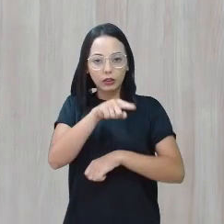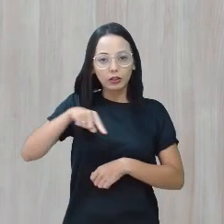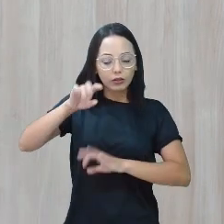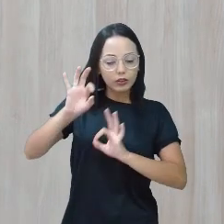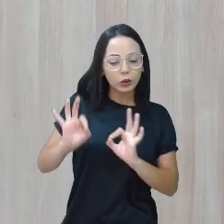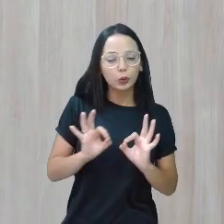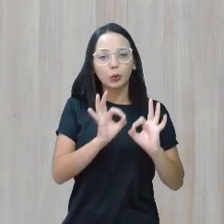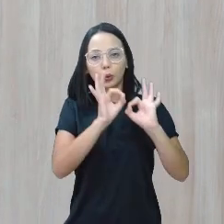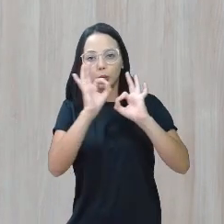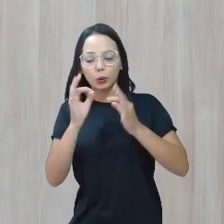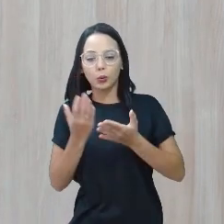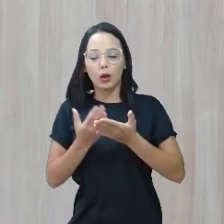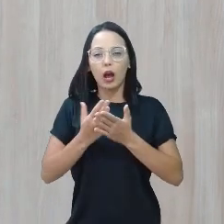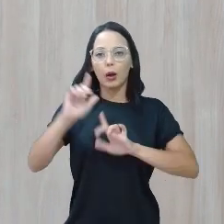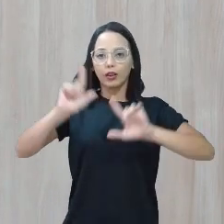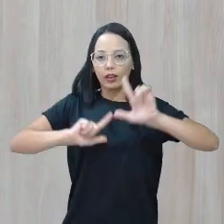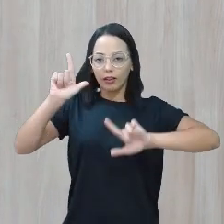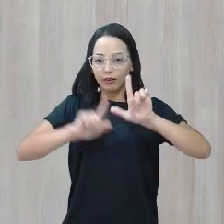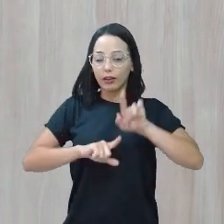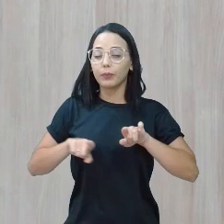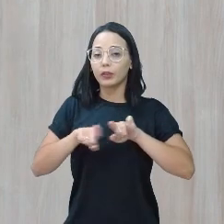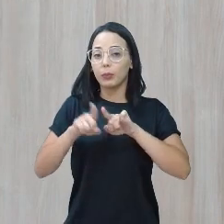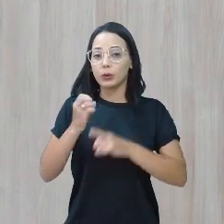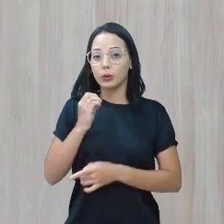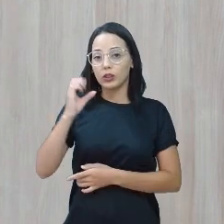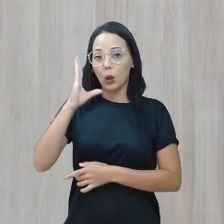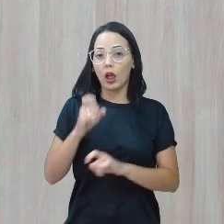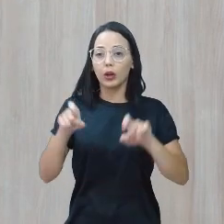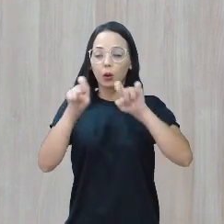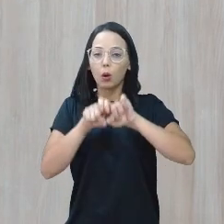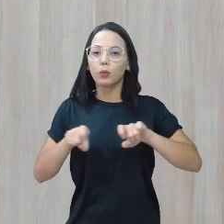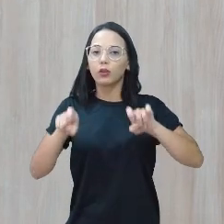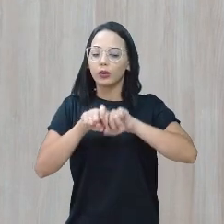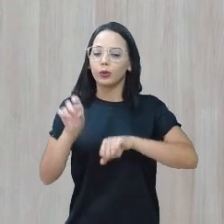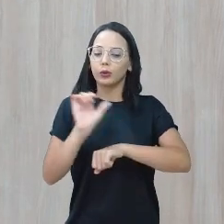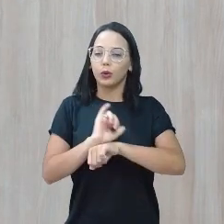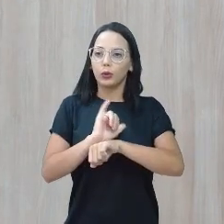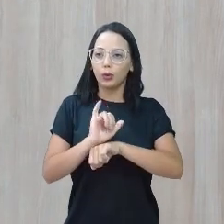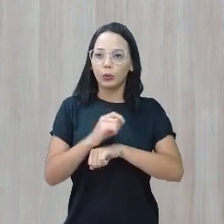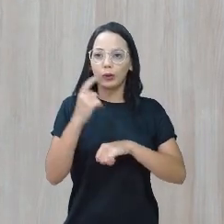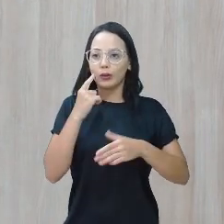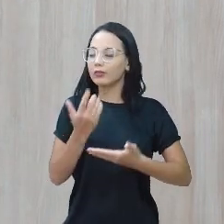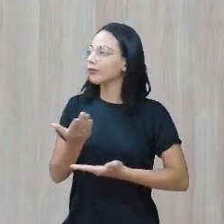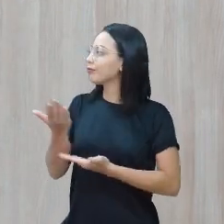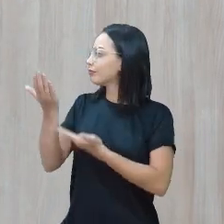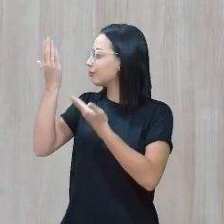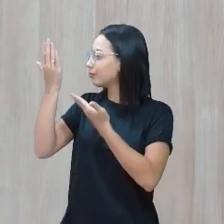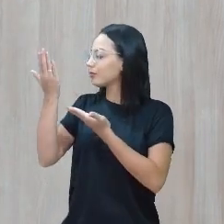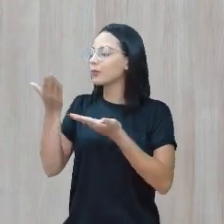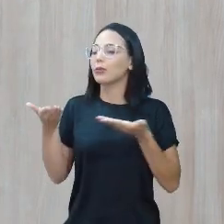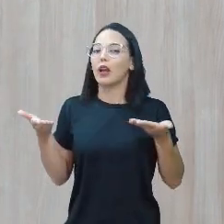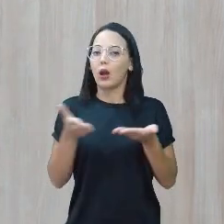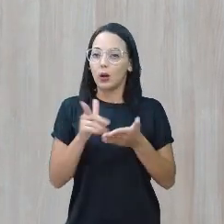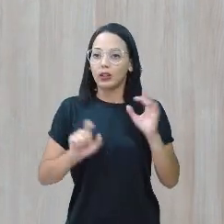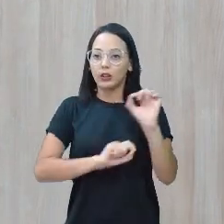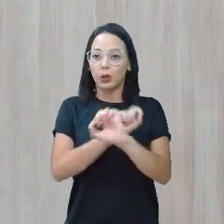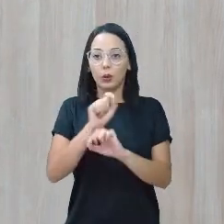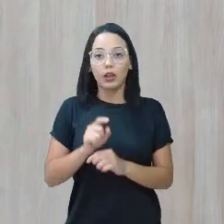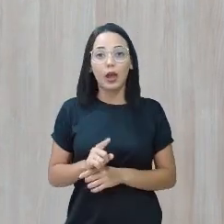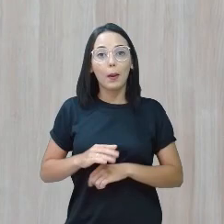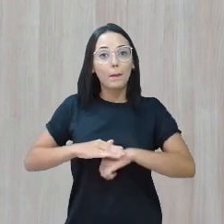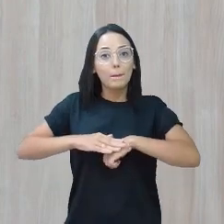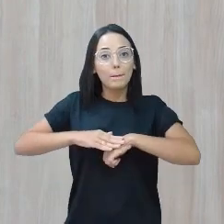aula na TV, depois no celular e no computador pelo YouTube, tá, gente? Eu coloquei aí, ó, atualizado, a gente tem mais de 7